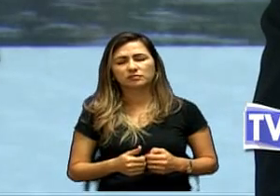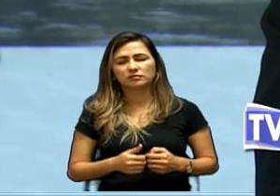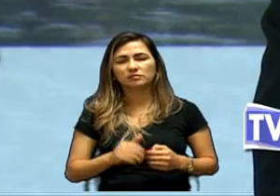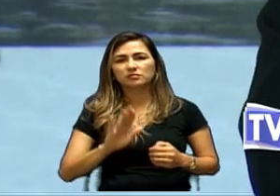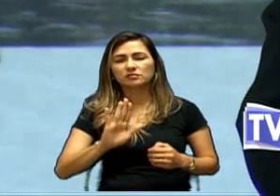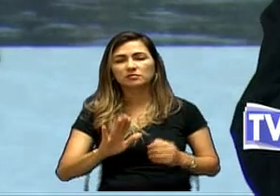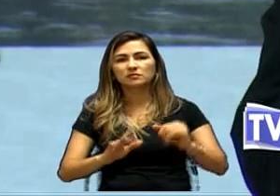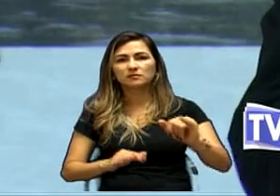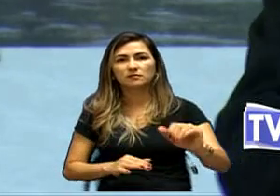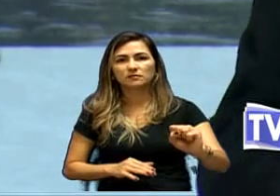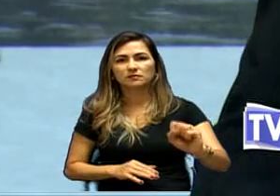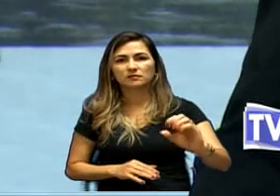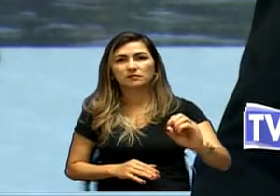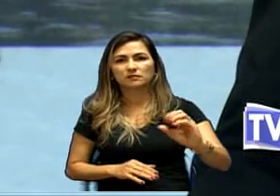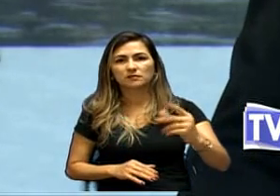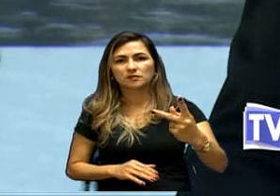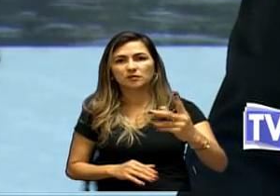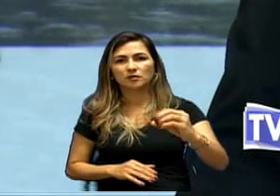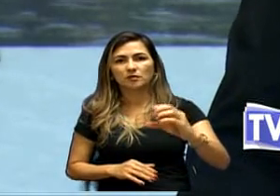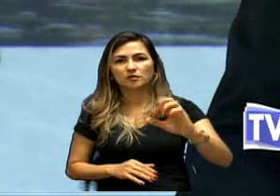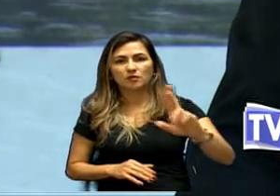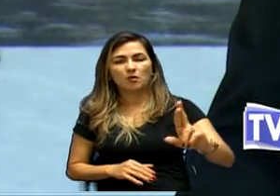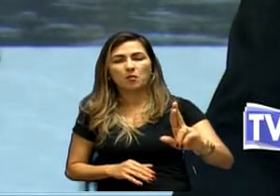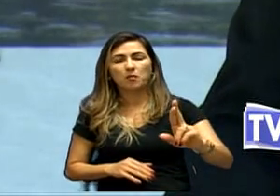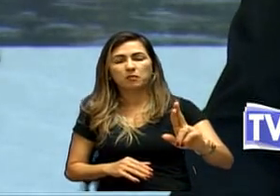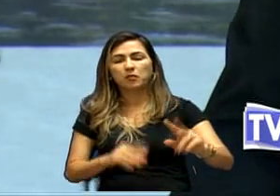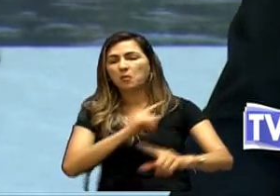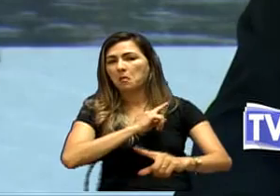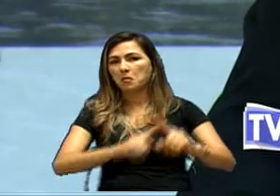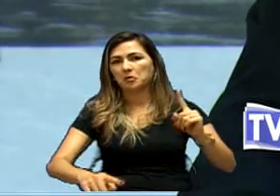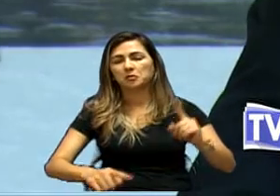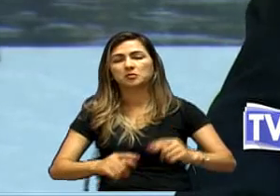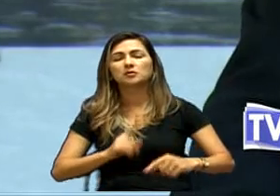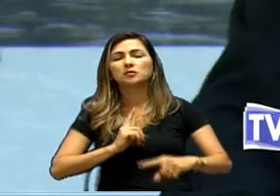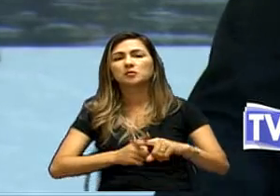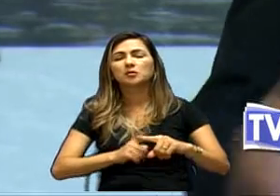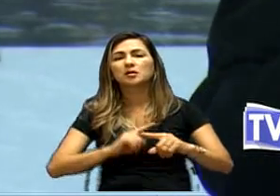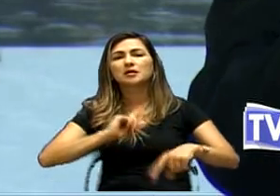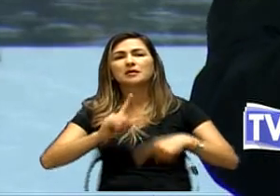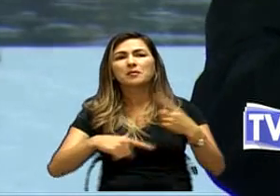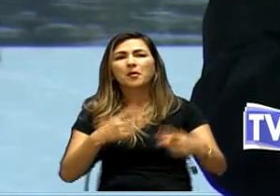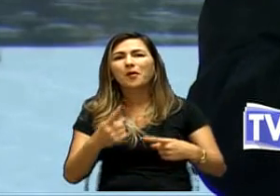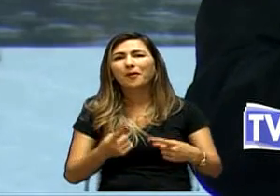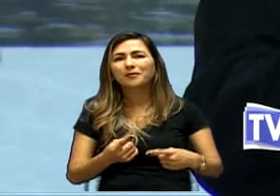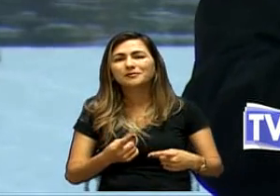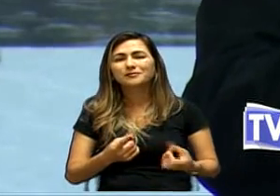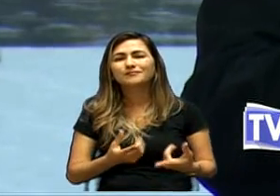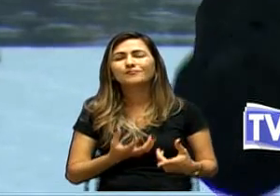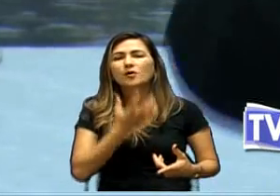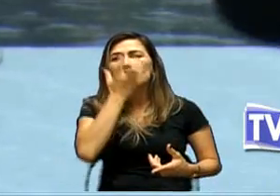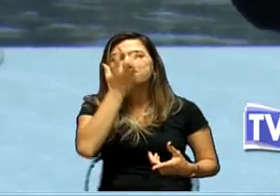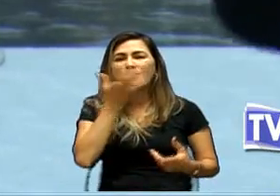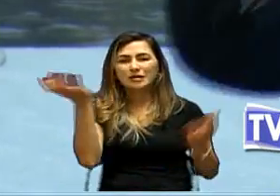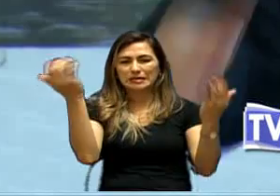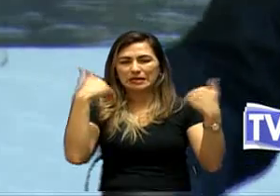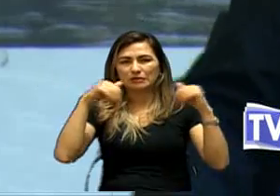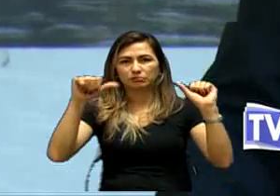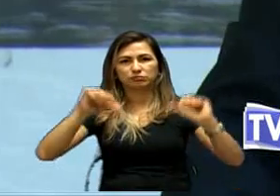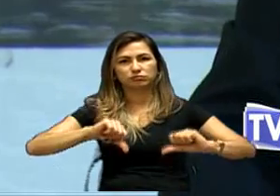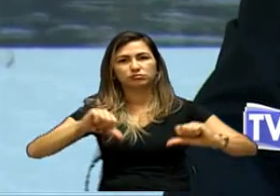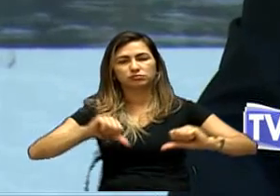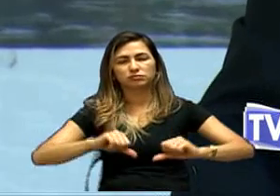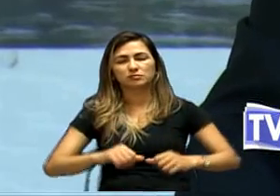essas embalagens de consumo do dia a dia nosso. Exatamente por ser tóxico também, depois eu quero, inclusive, voltar a falar sobre isso.